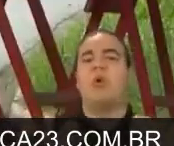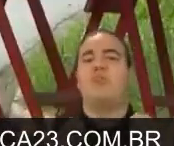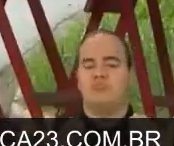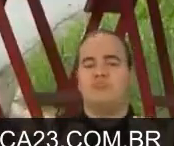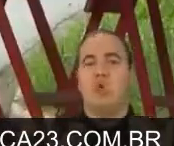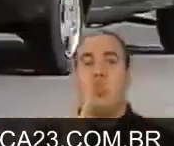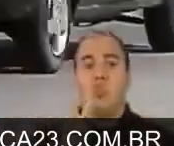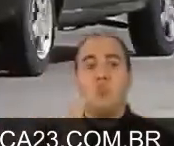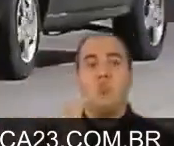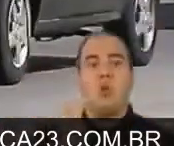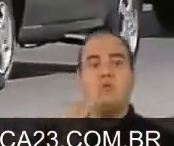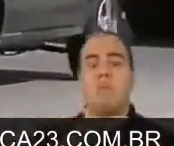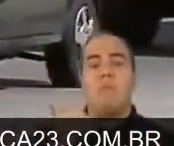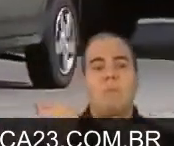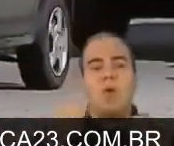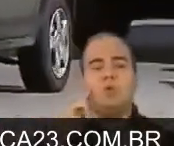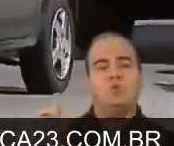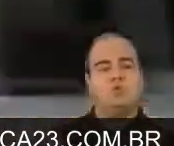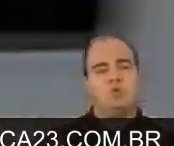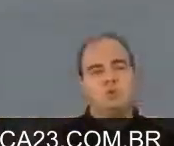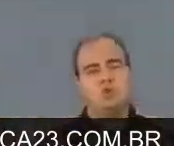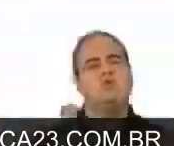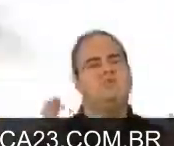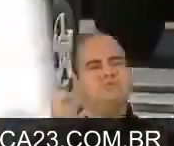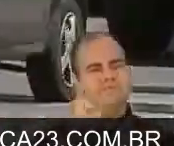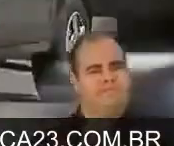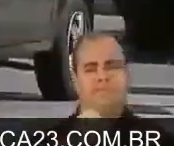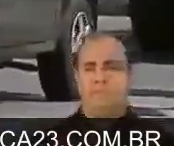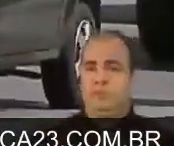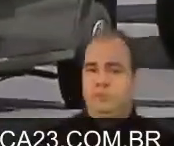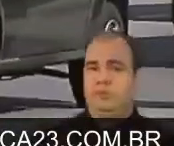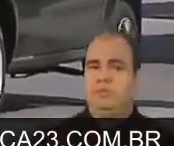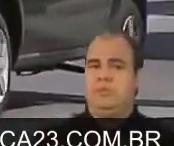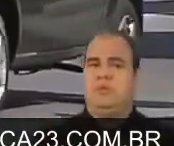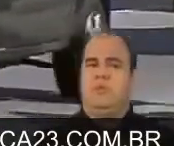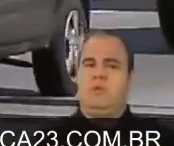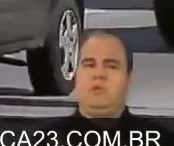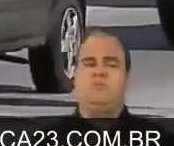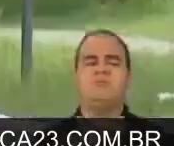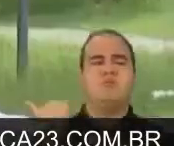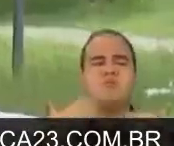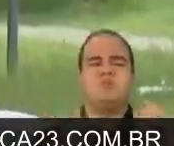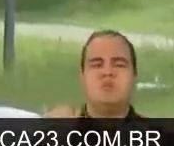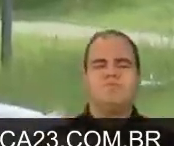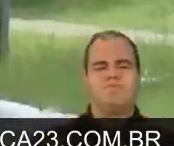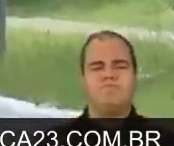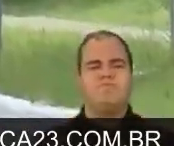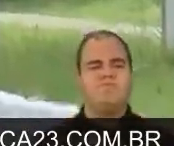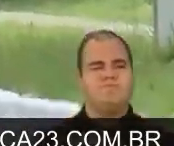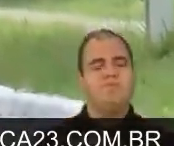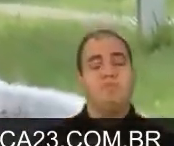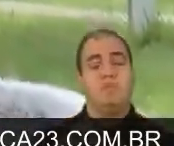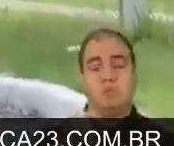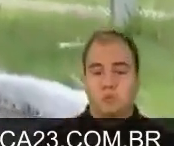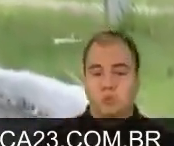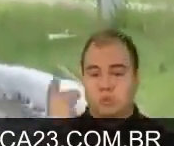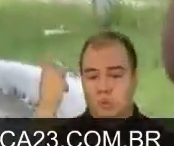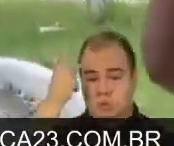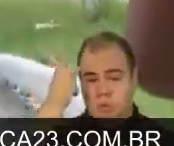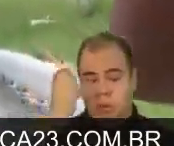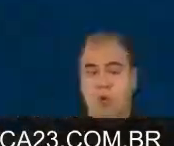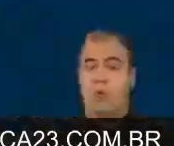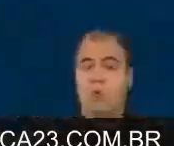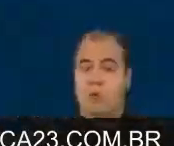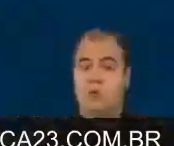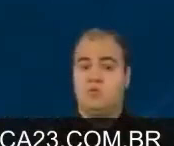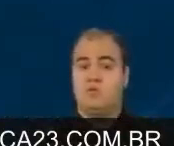por dia. No acumulado do ano, são 143 mortes no trânsito. Em todo o estado, o ano de